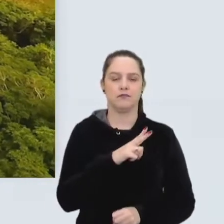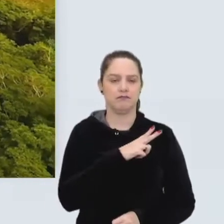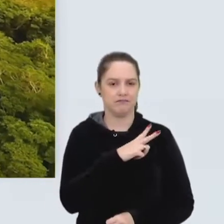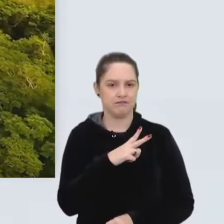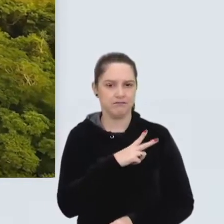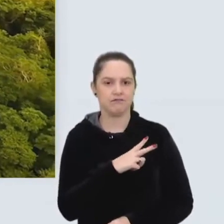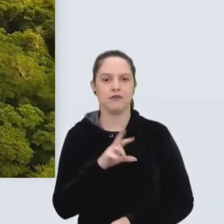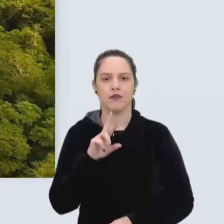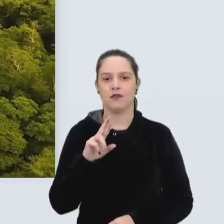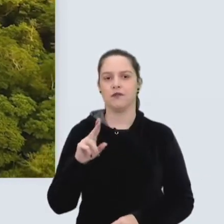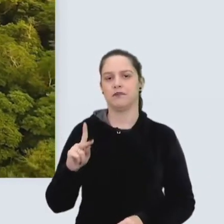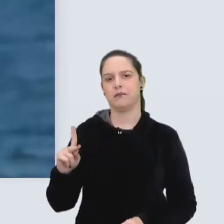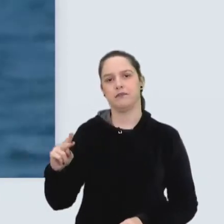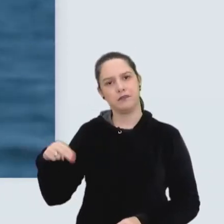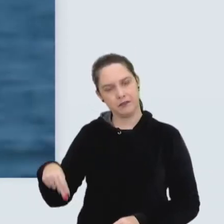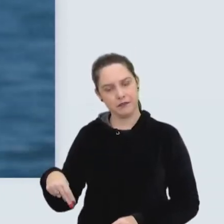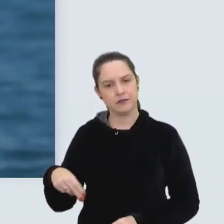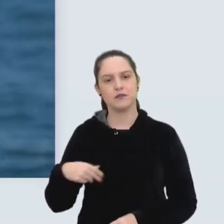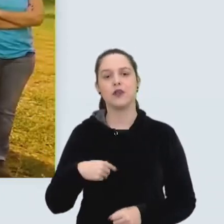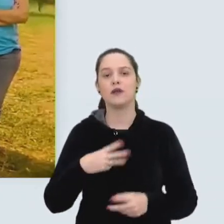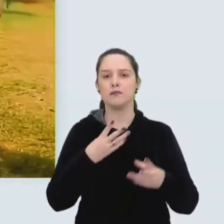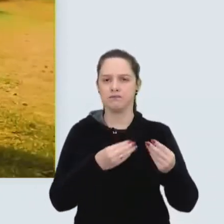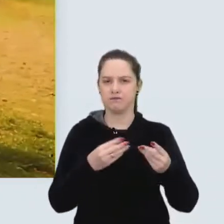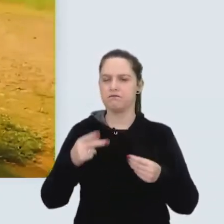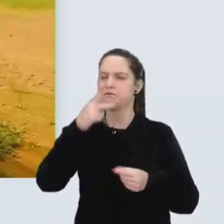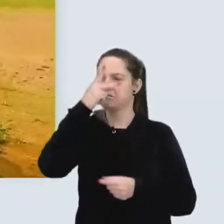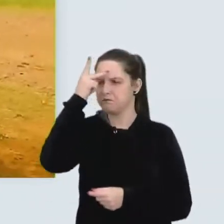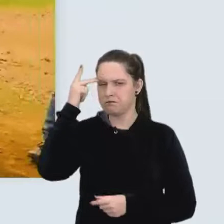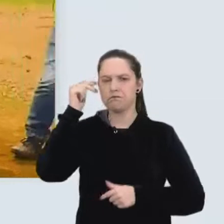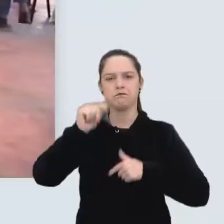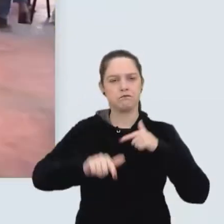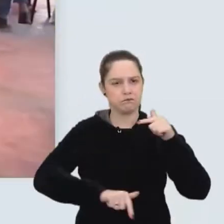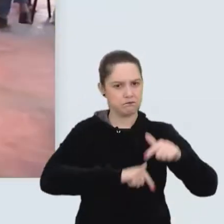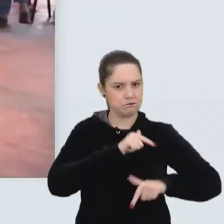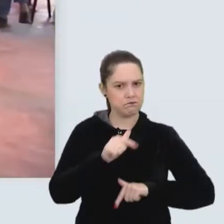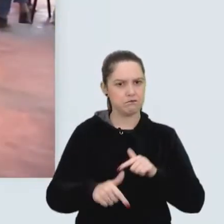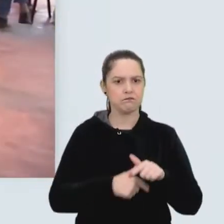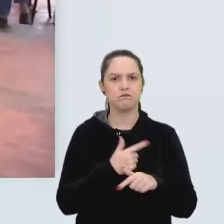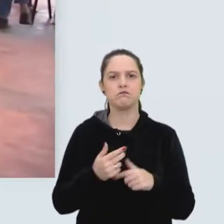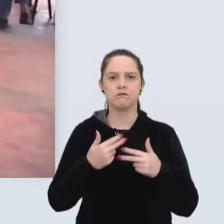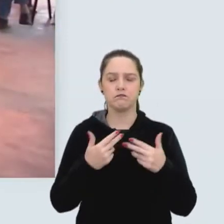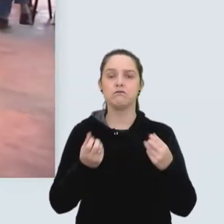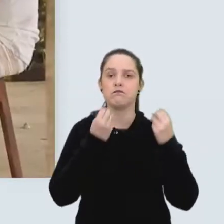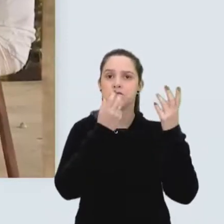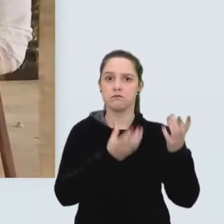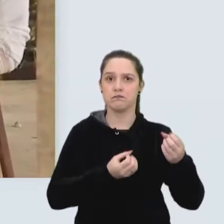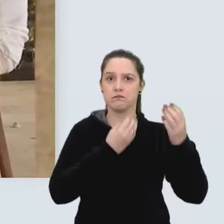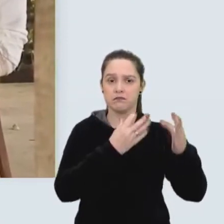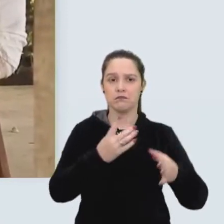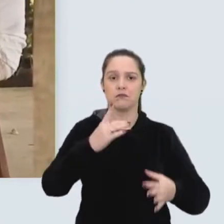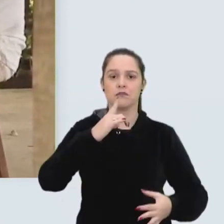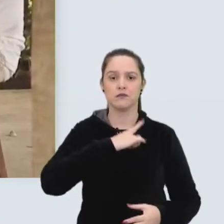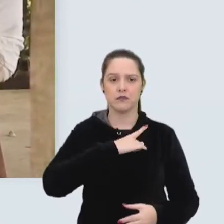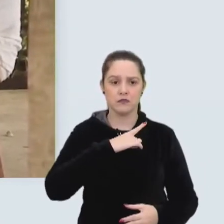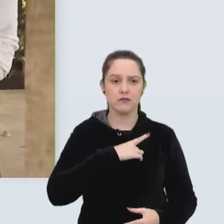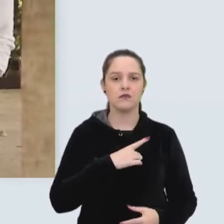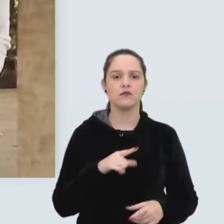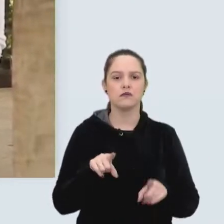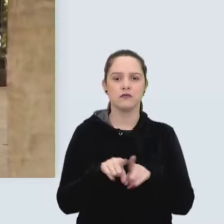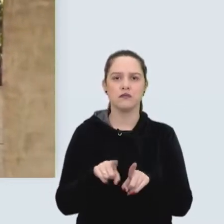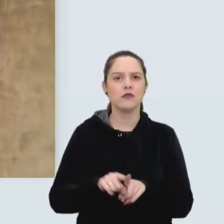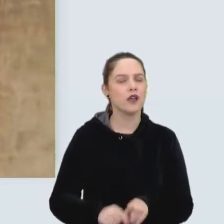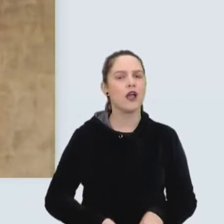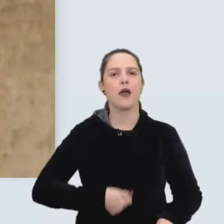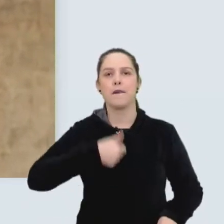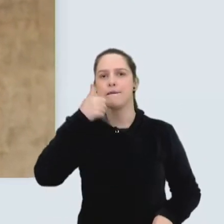patrimônio natural. Tem muita gente trabalhando para manter esses espaços de conservação. A gestão participativa é a melhor